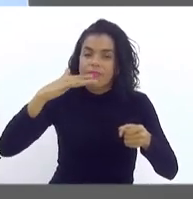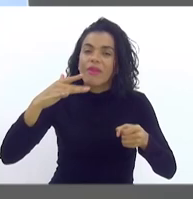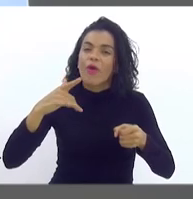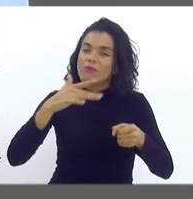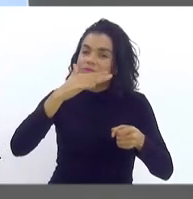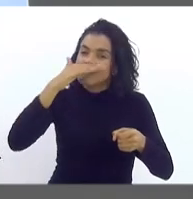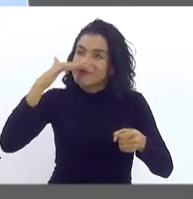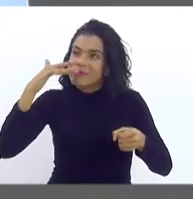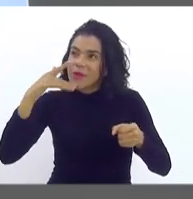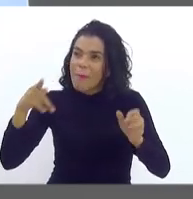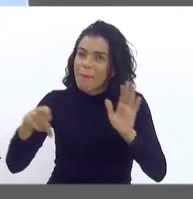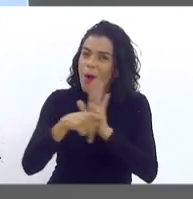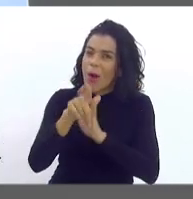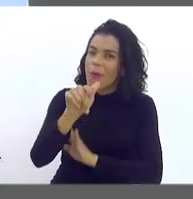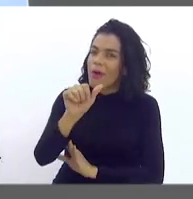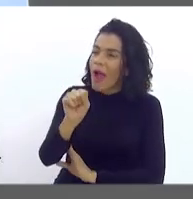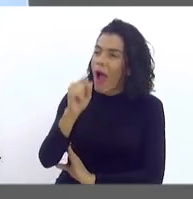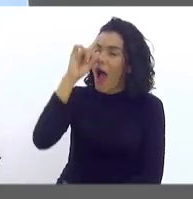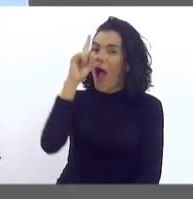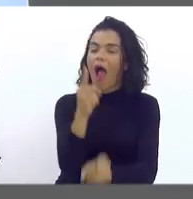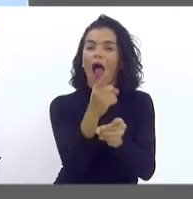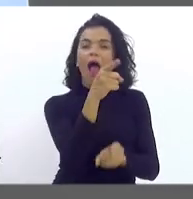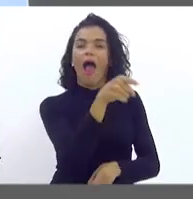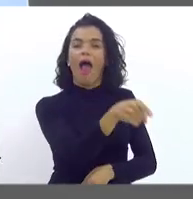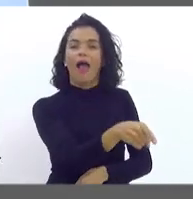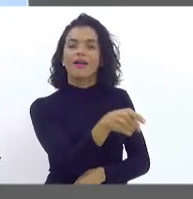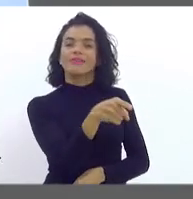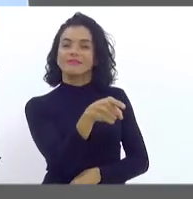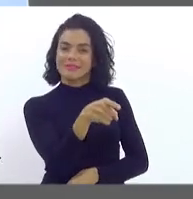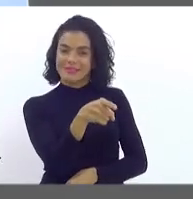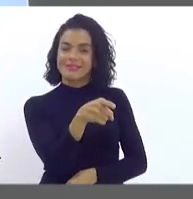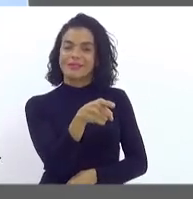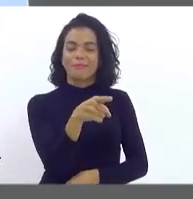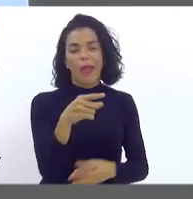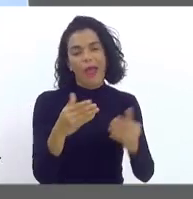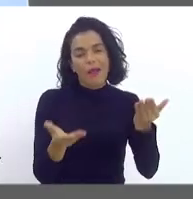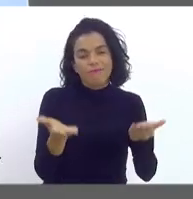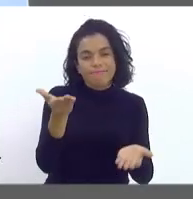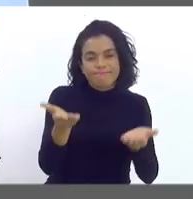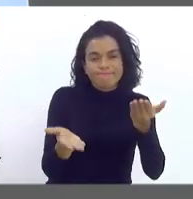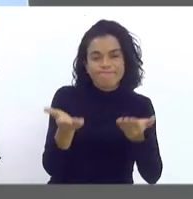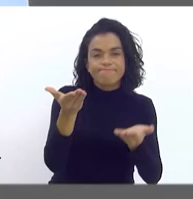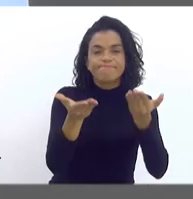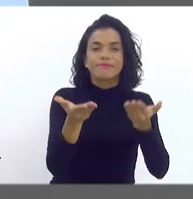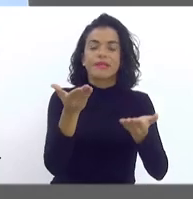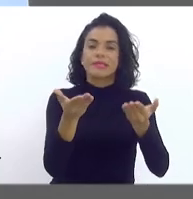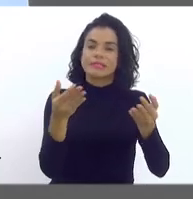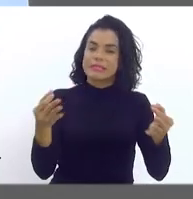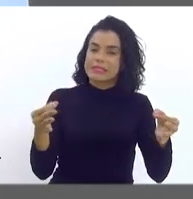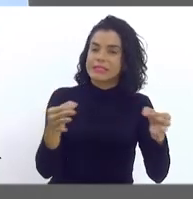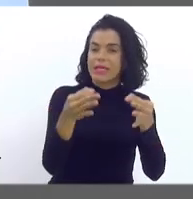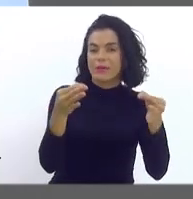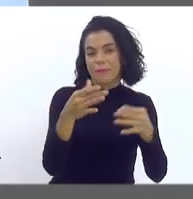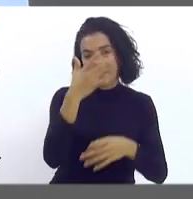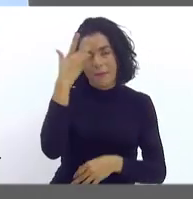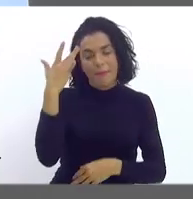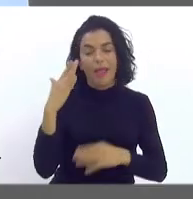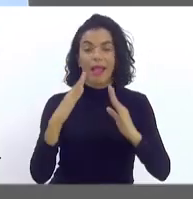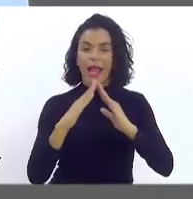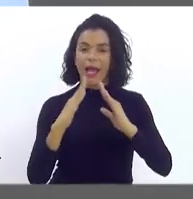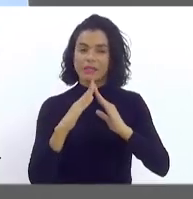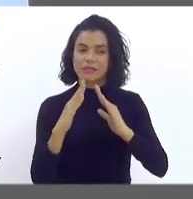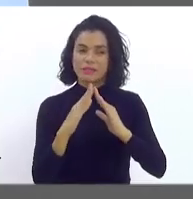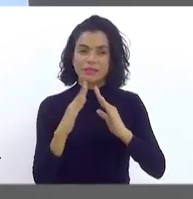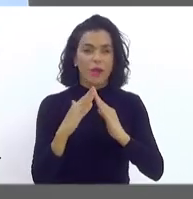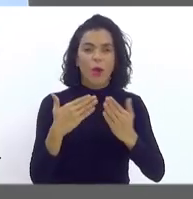aquele cheirinho específico de gás para que, na proporção adequada, para que chegue na casa do cliente e, antes